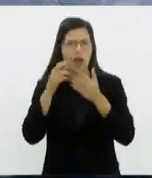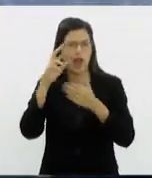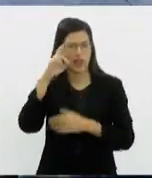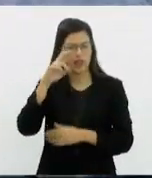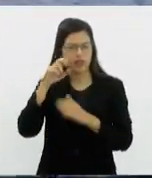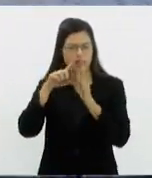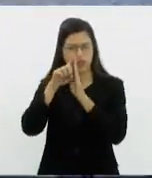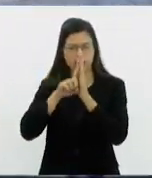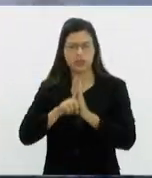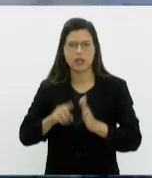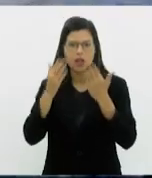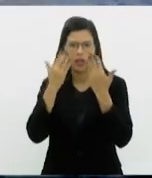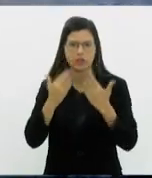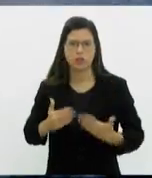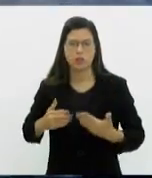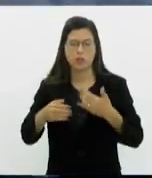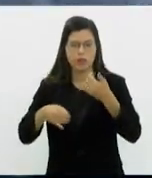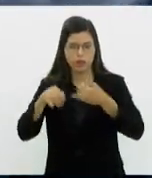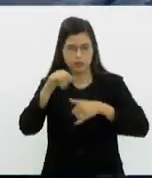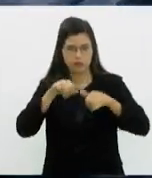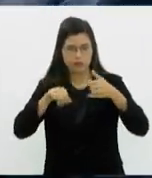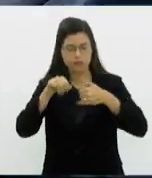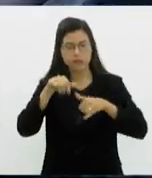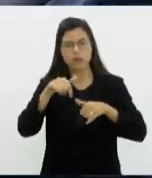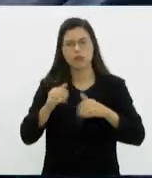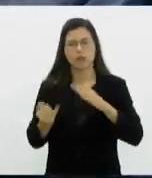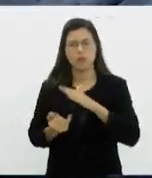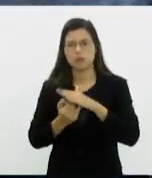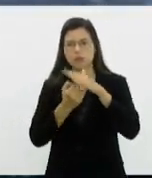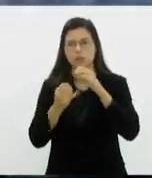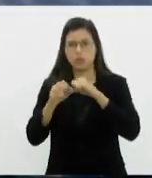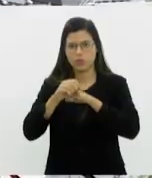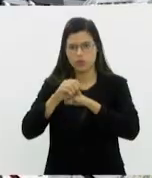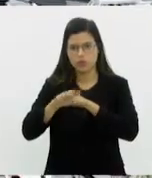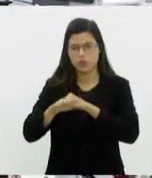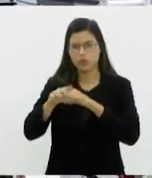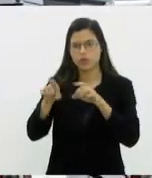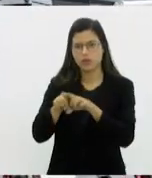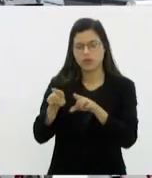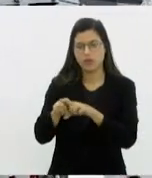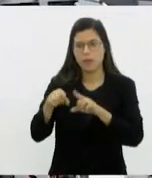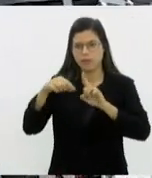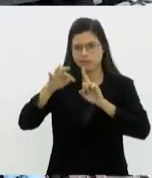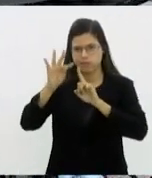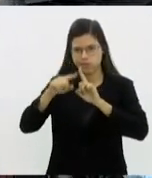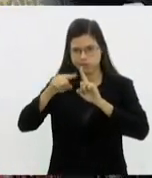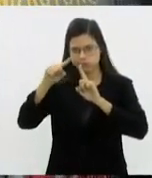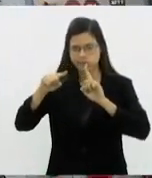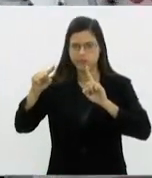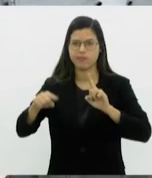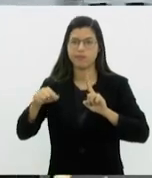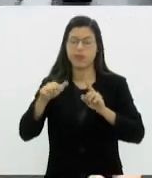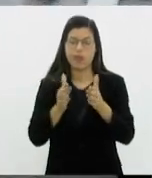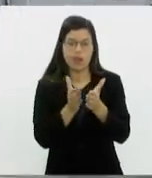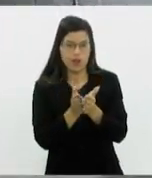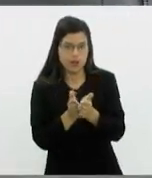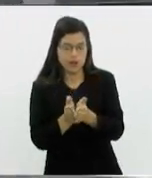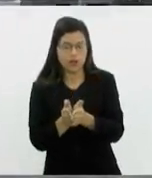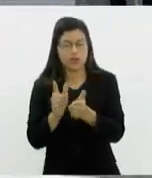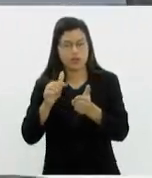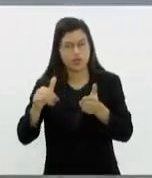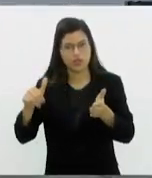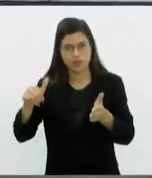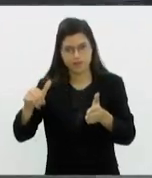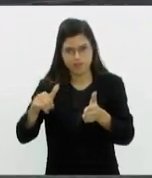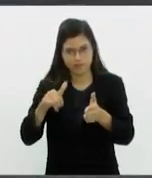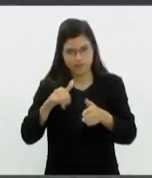pelos laboratórios do Instituto de Radioproteção e Dosimetria. O porta-aviões norte-americano, um dos maiores